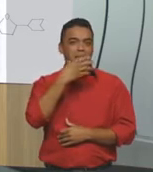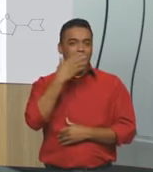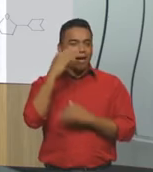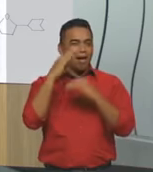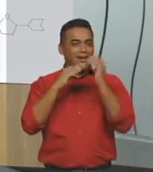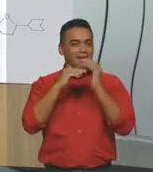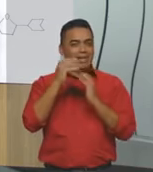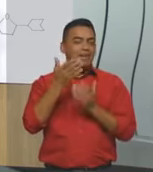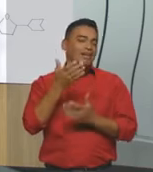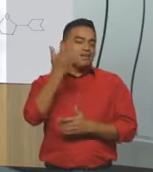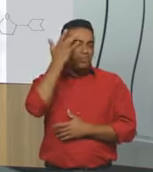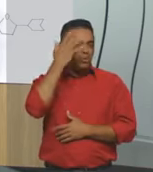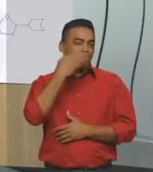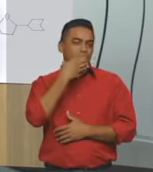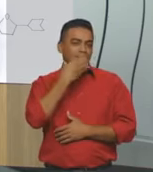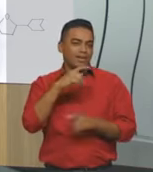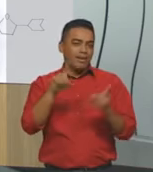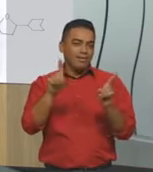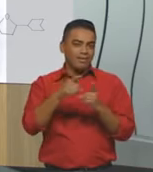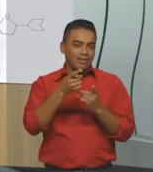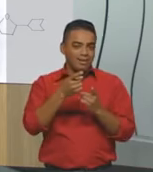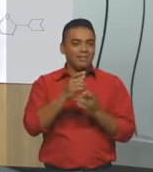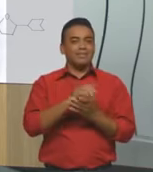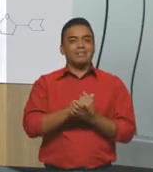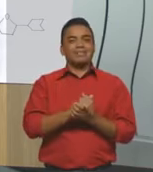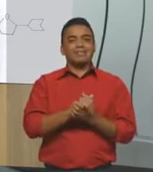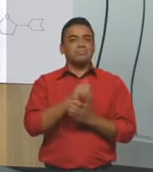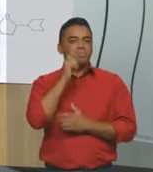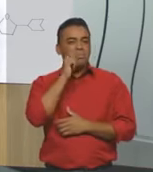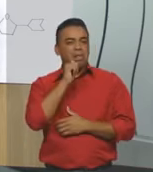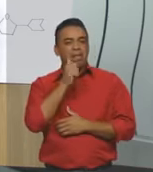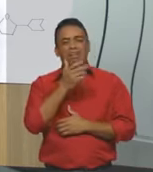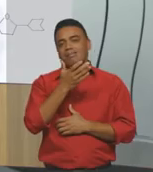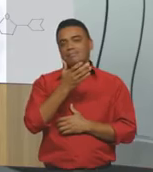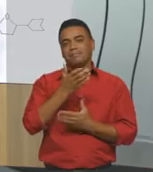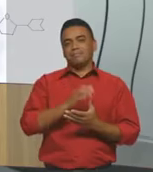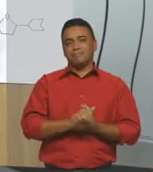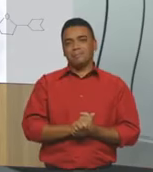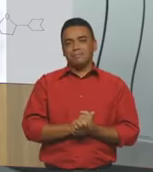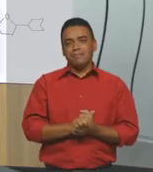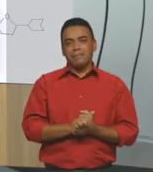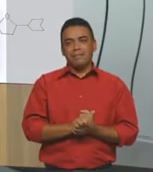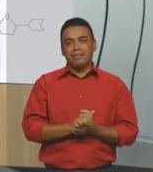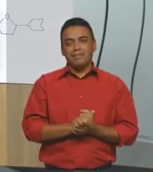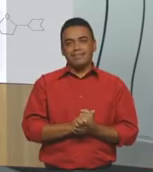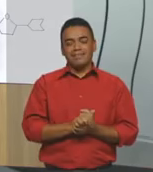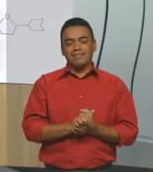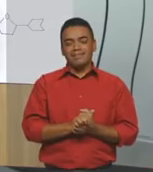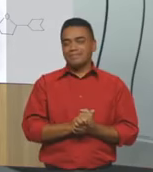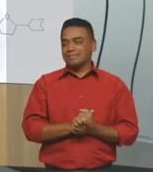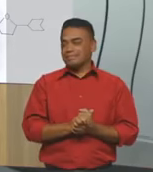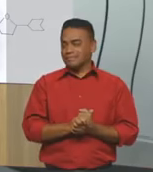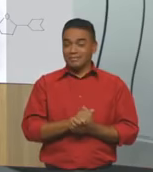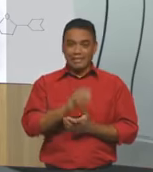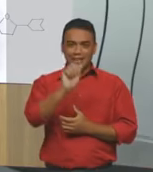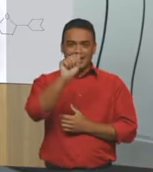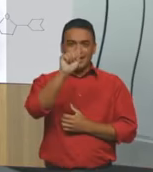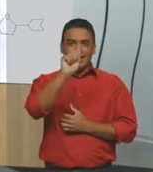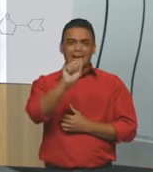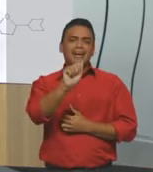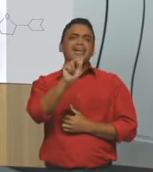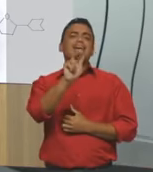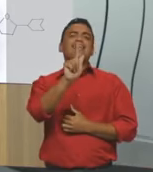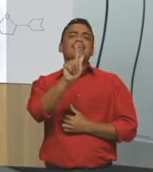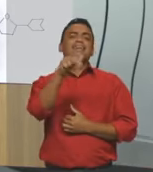de Gal, de guanina, C de Costa, de citosina. Aguinaldo Timóteo, A de